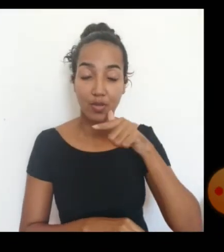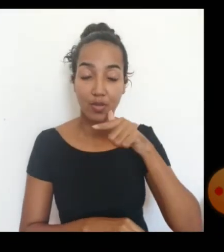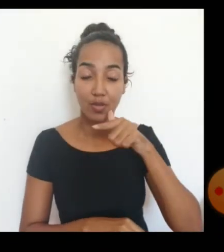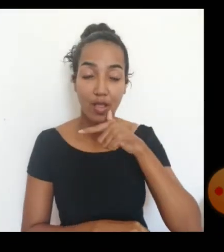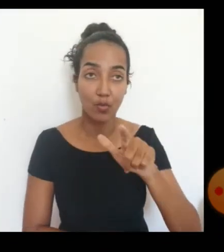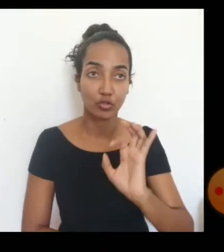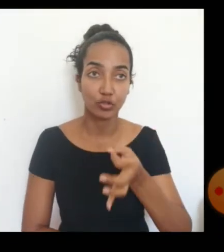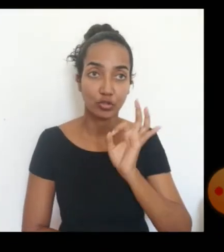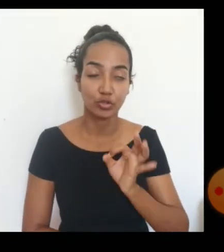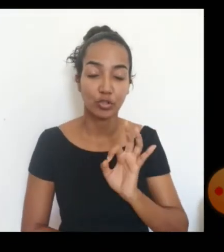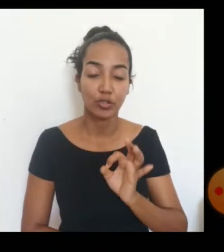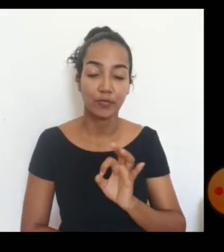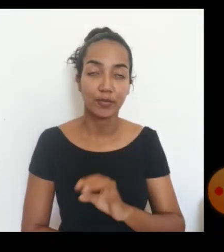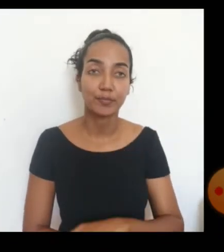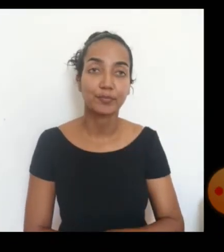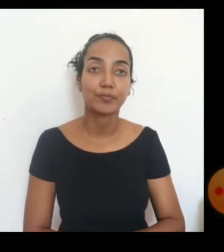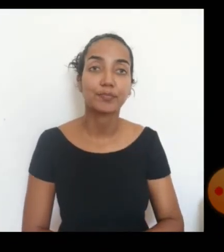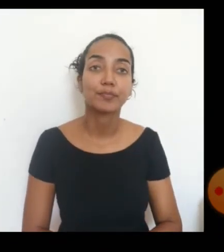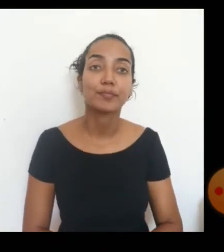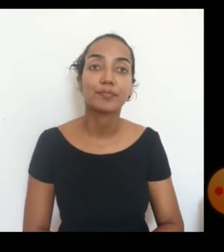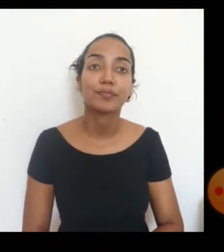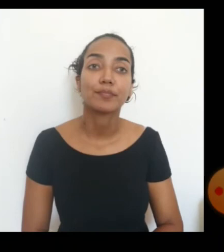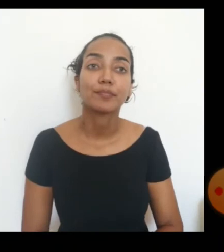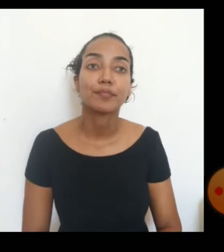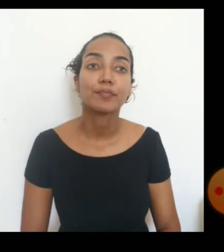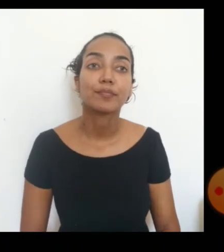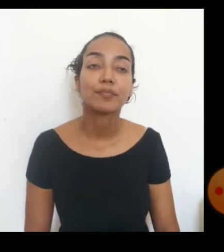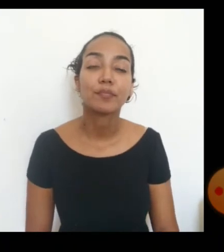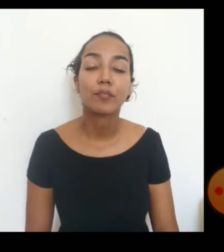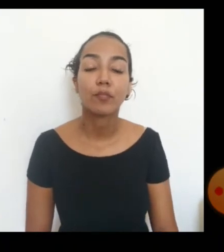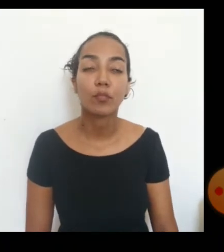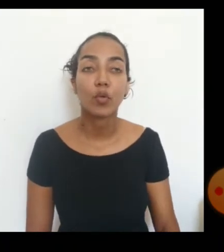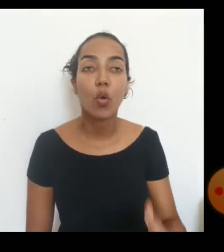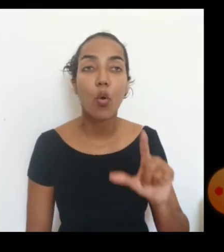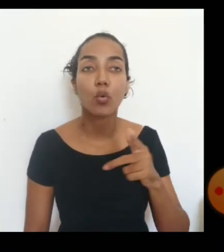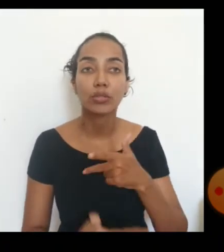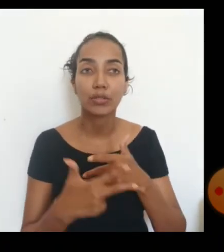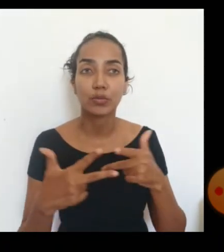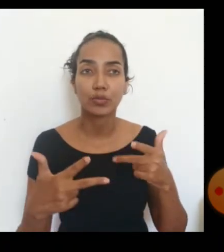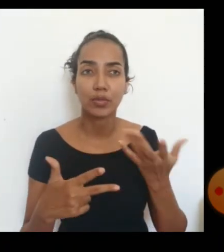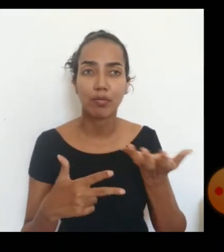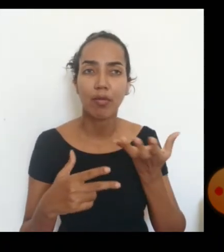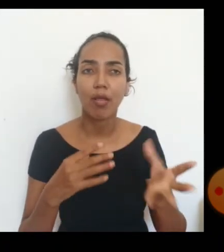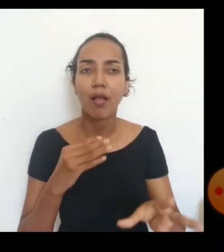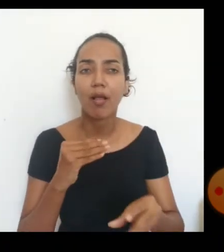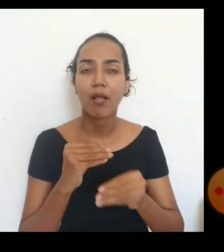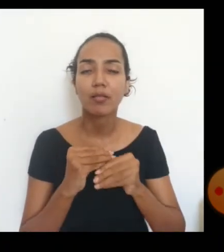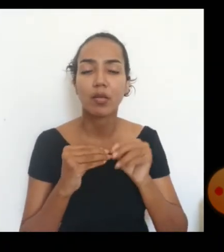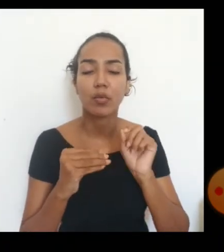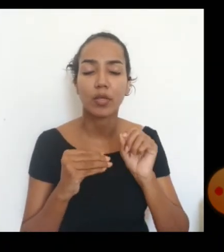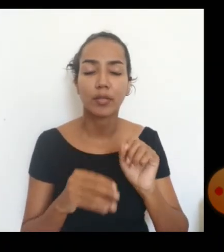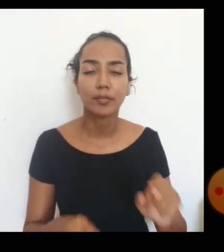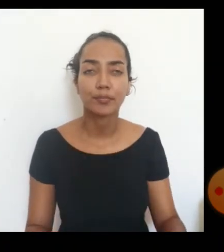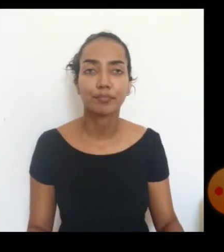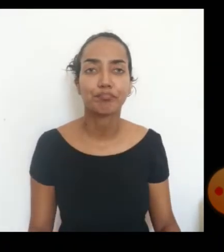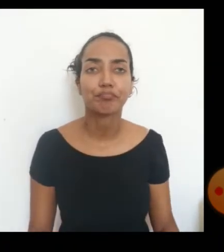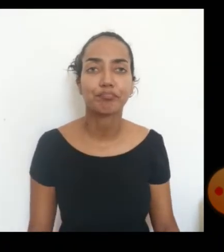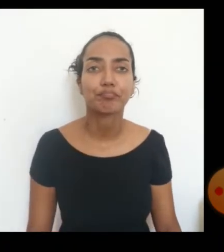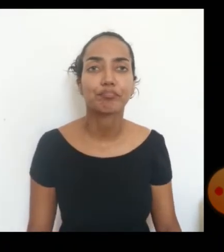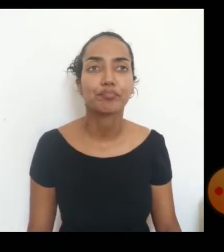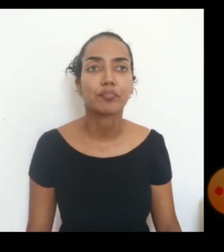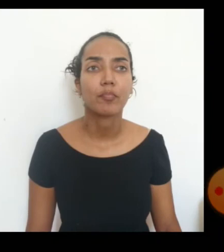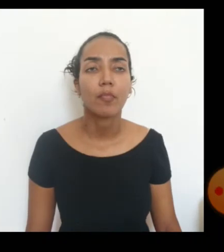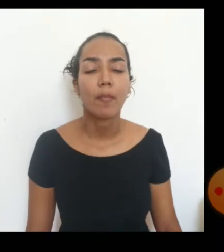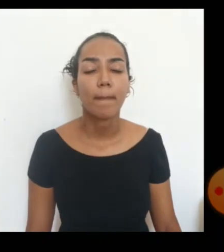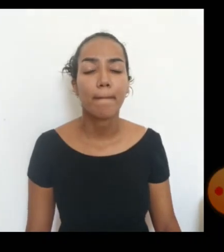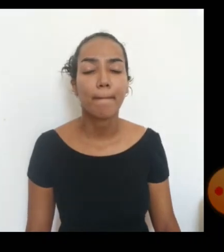que ferramentas, ou que ferramenta, a gente pode utilizar para construir nossos próprios diagramas, UML. Bom, eu selecionei